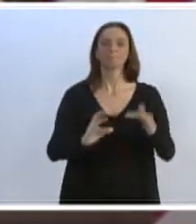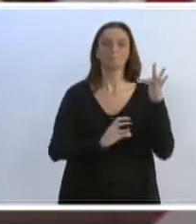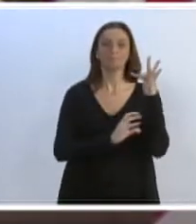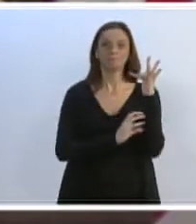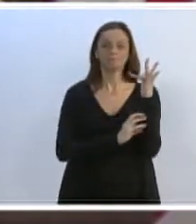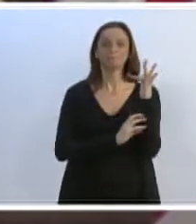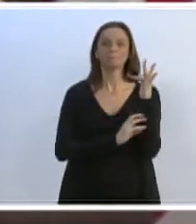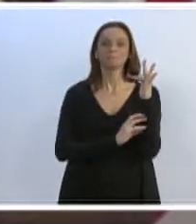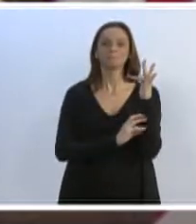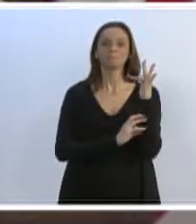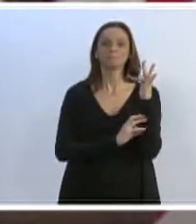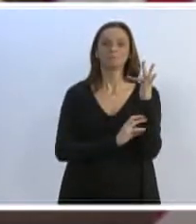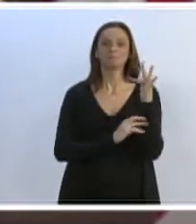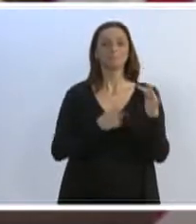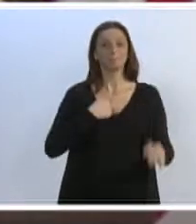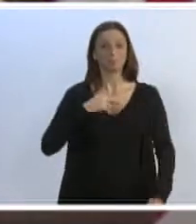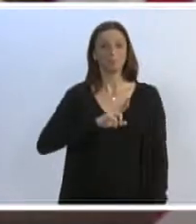homenagem.